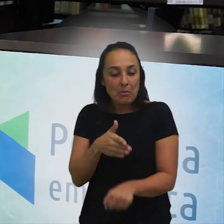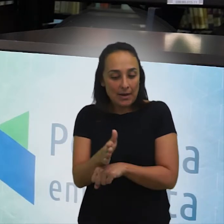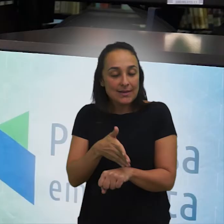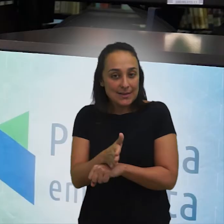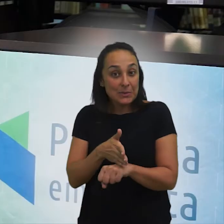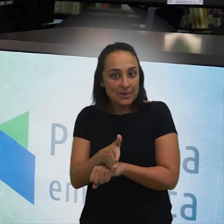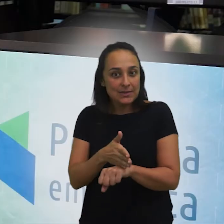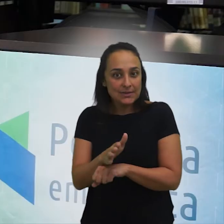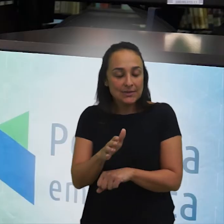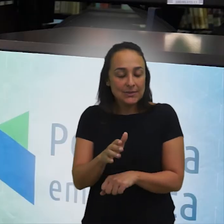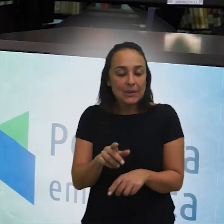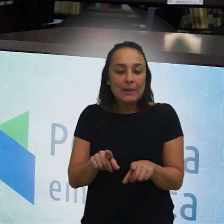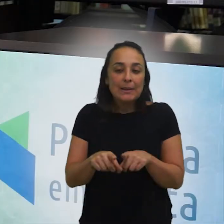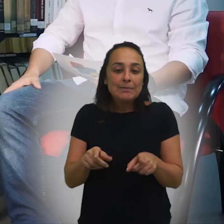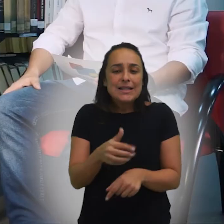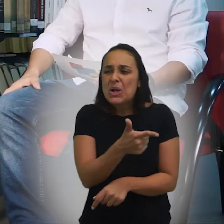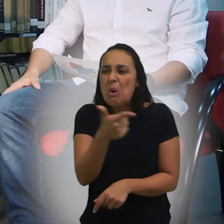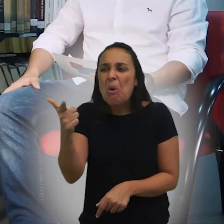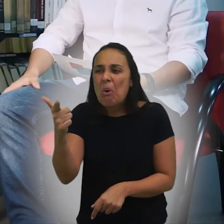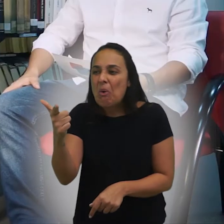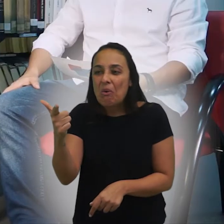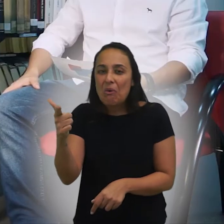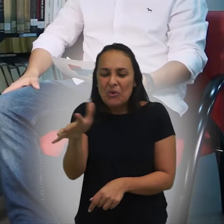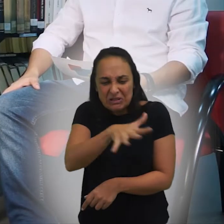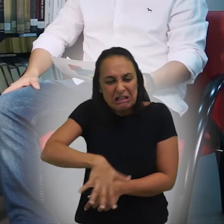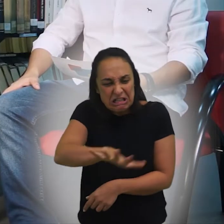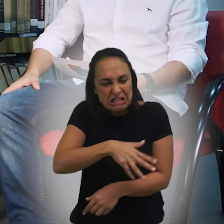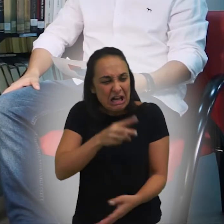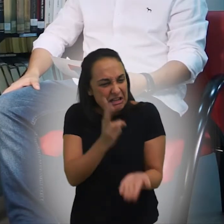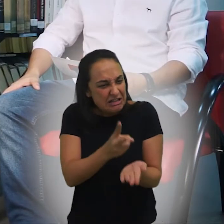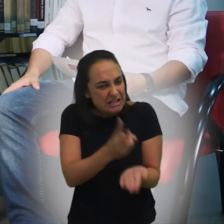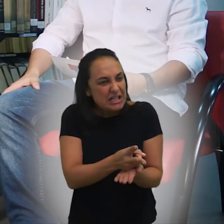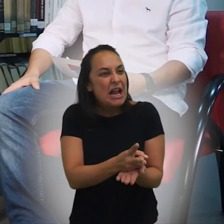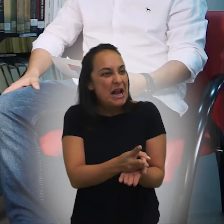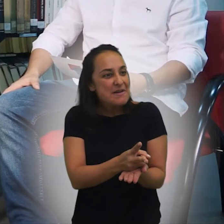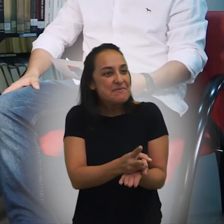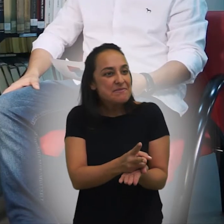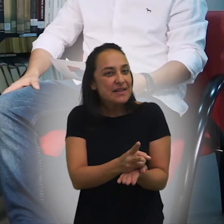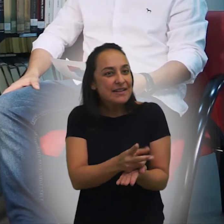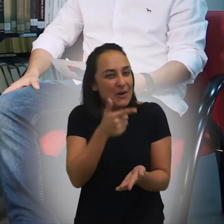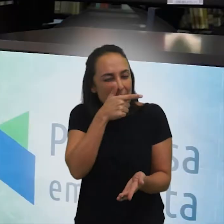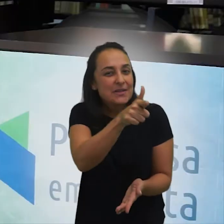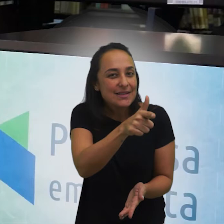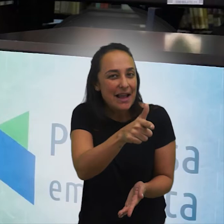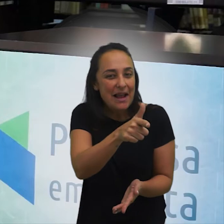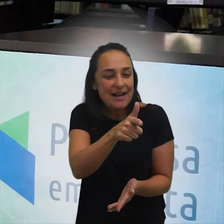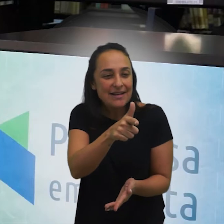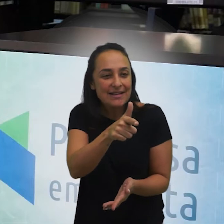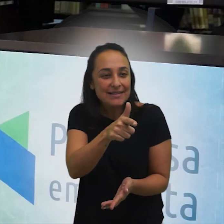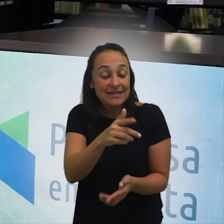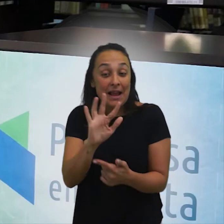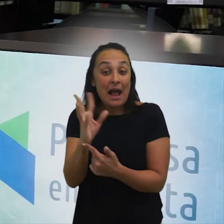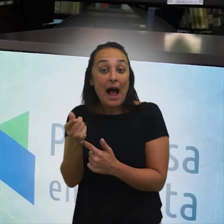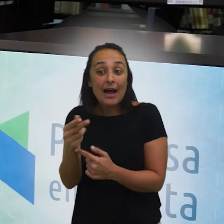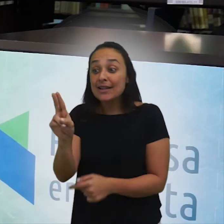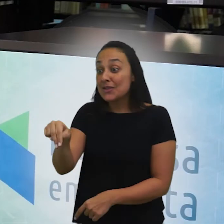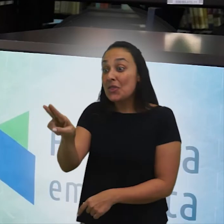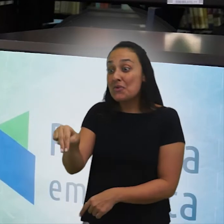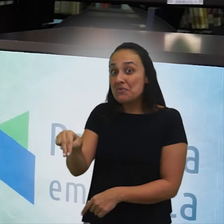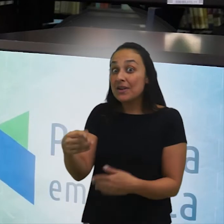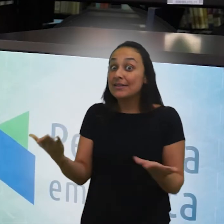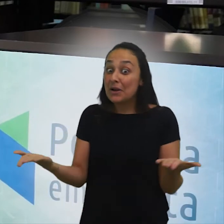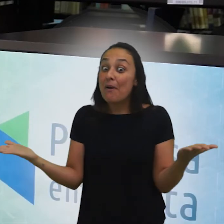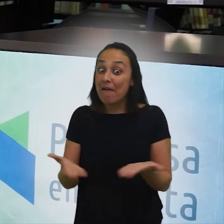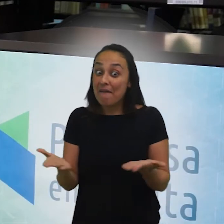artes. Ou pelo menos artes visuais. Então eu considero esse prêmio muito importante, eu fiquei muito feliz de recebê-lo,